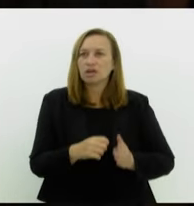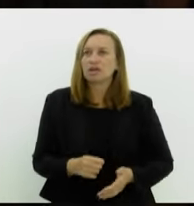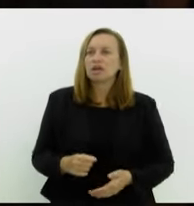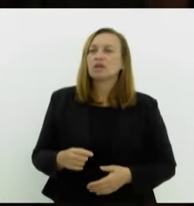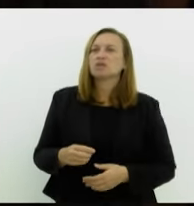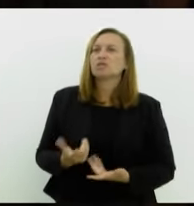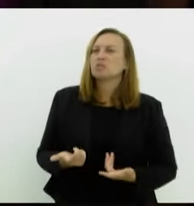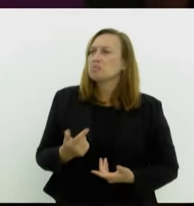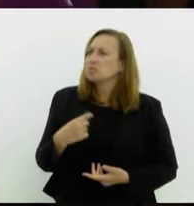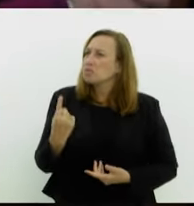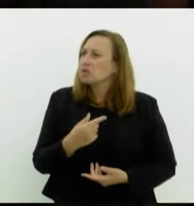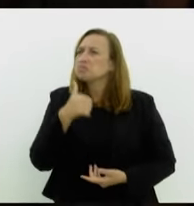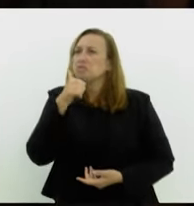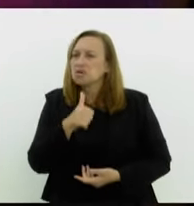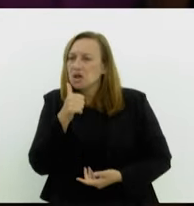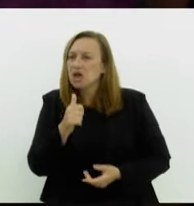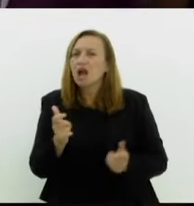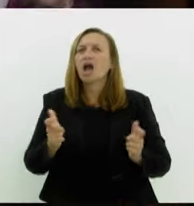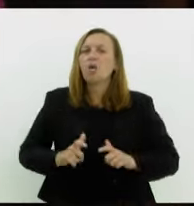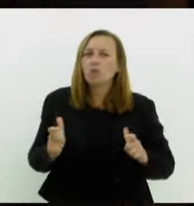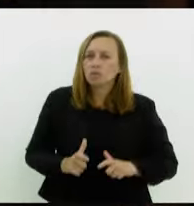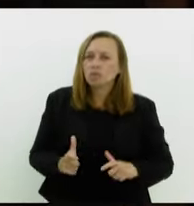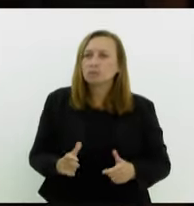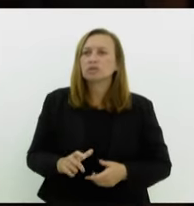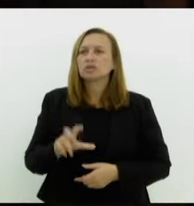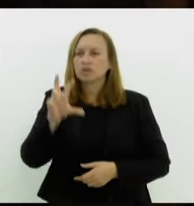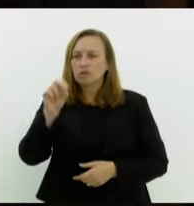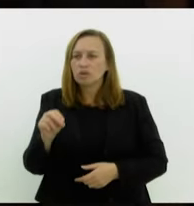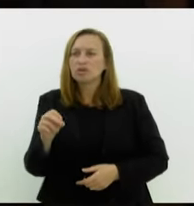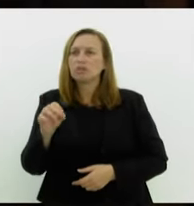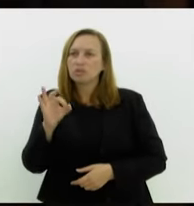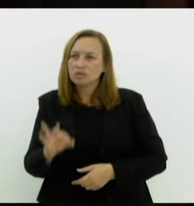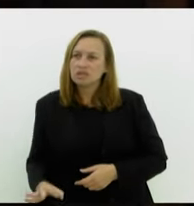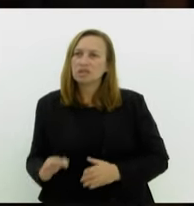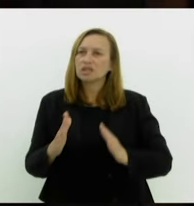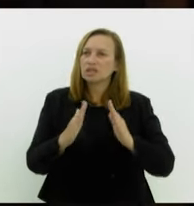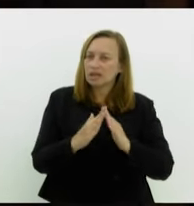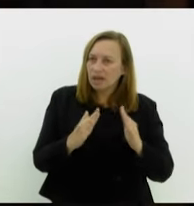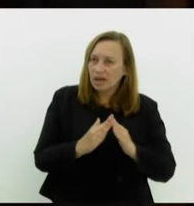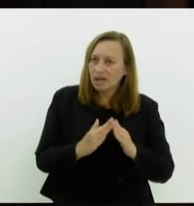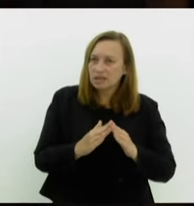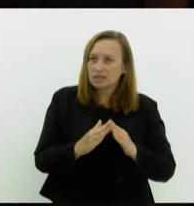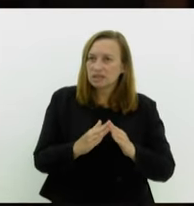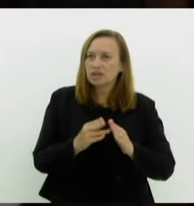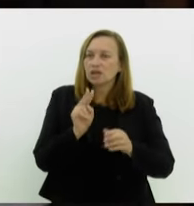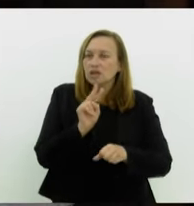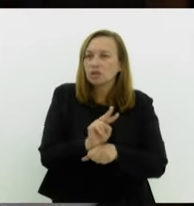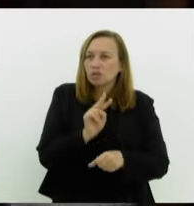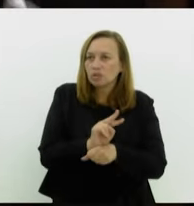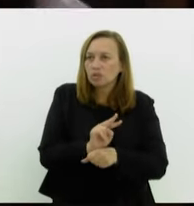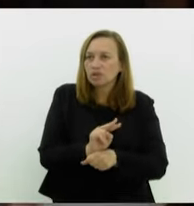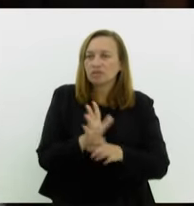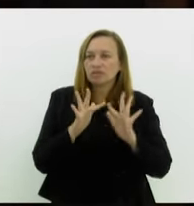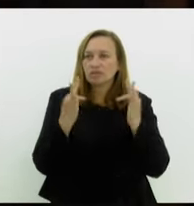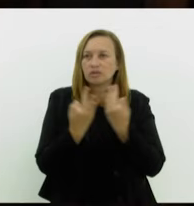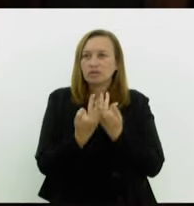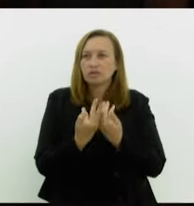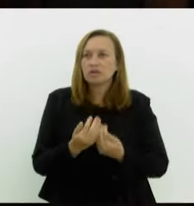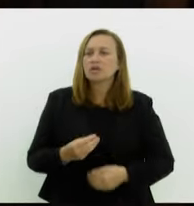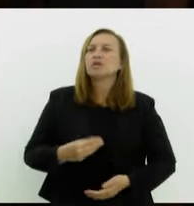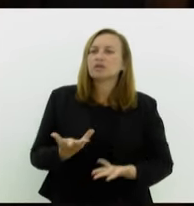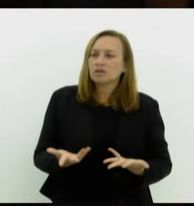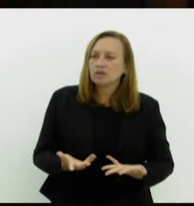eleitorado nós somos mais de 50% dos lares brasileiros são sustentados por mulheres Cadê a gente que paga essa conta que gira essa